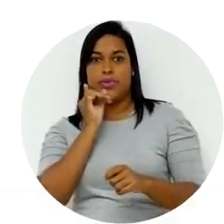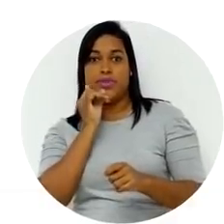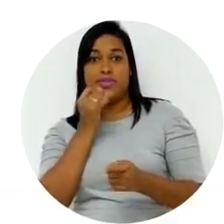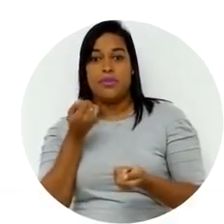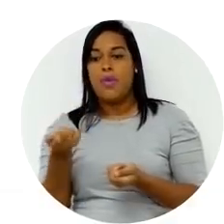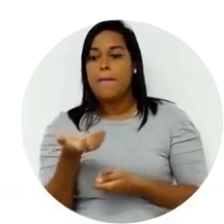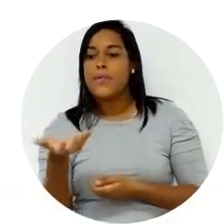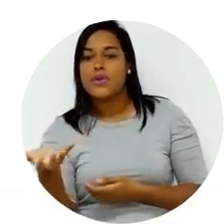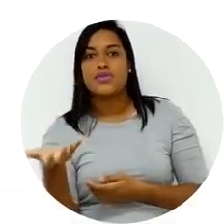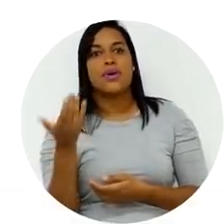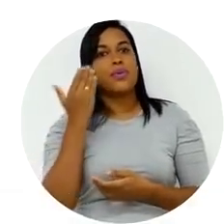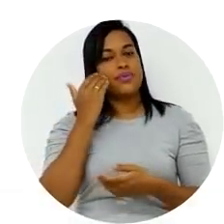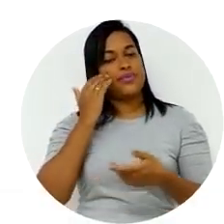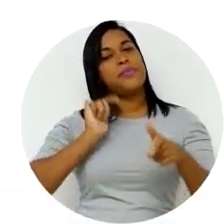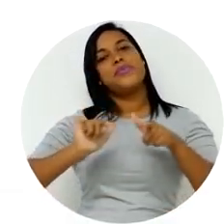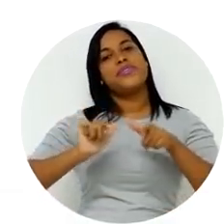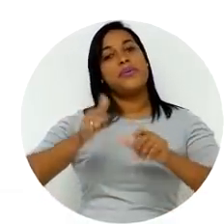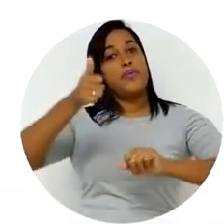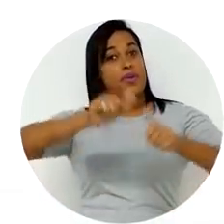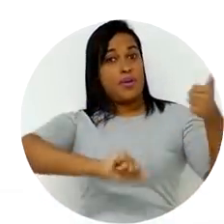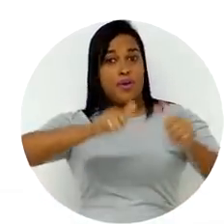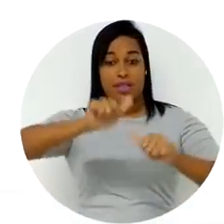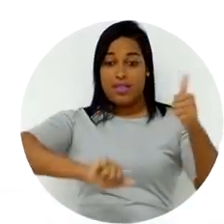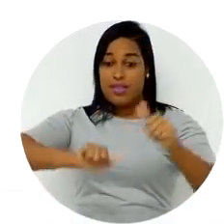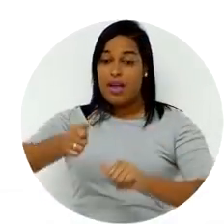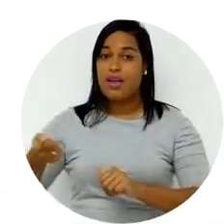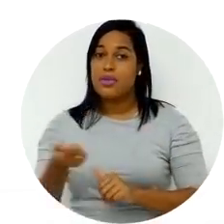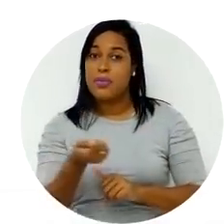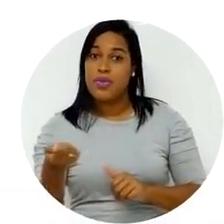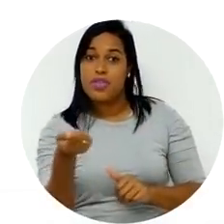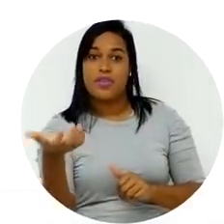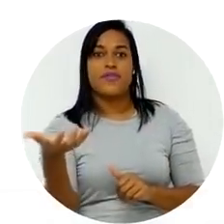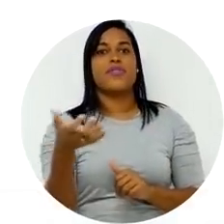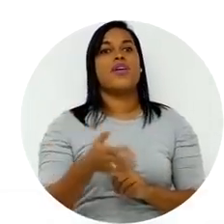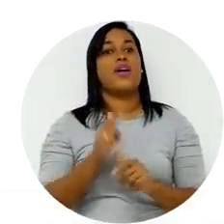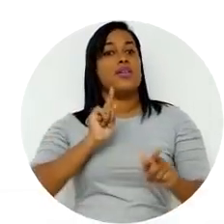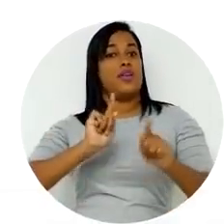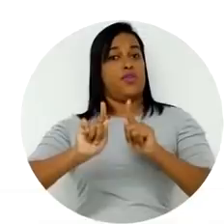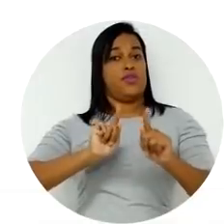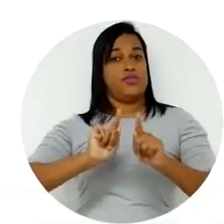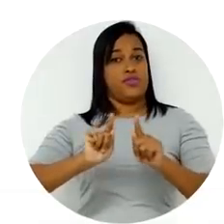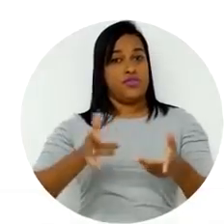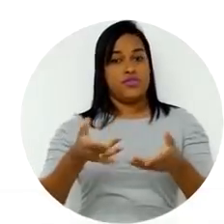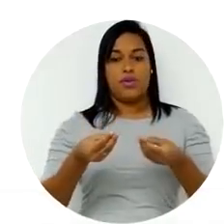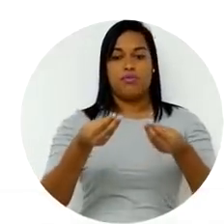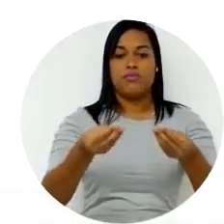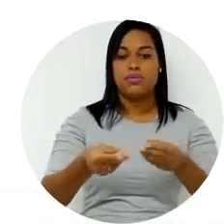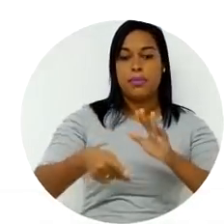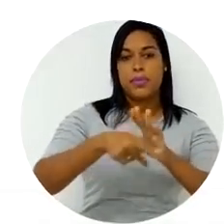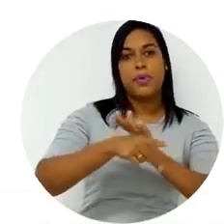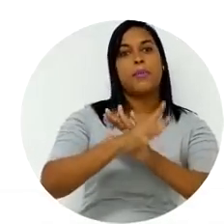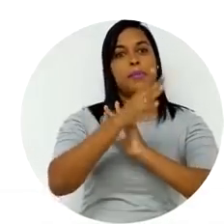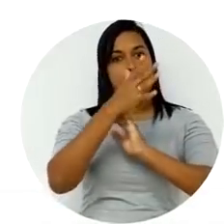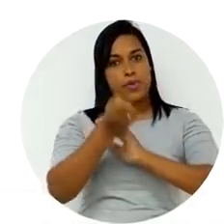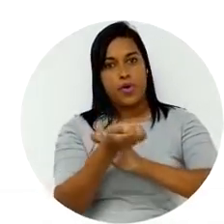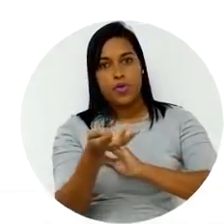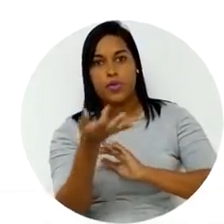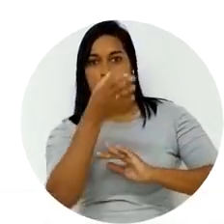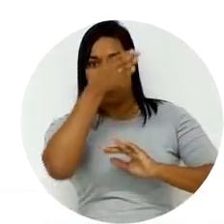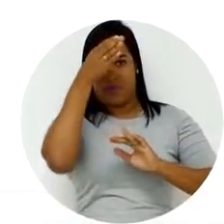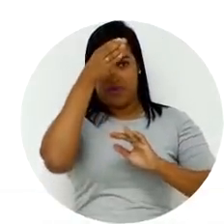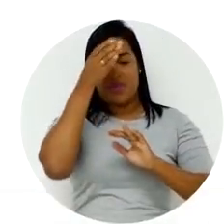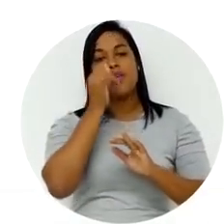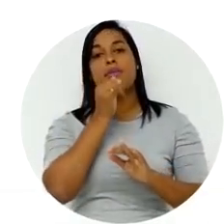produção, sabermos trabalhar com qualidade, produtividade, a logística, entregarmos os produtos.